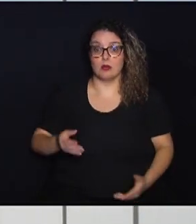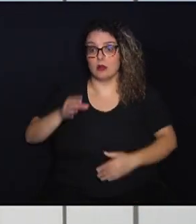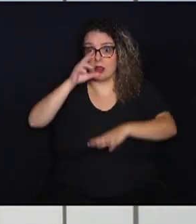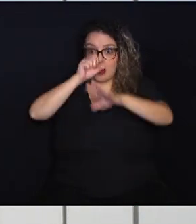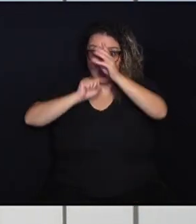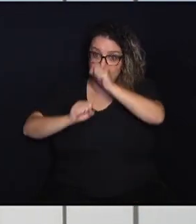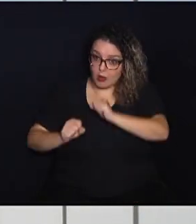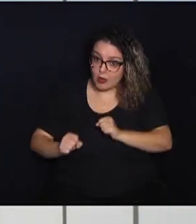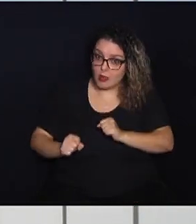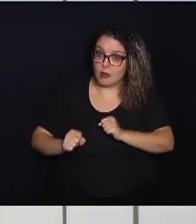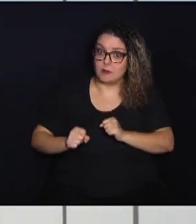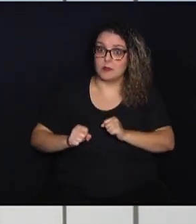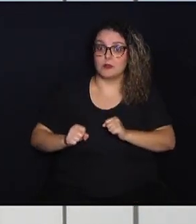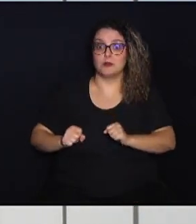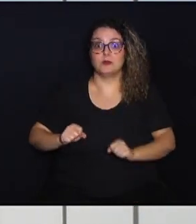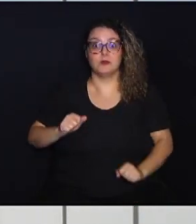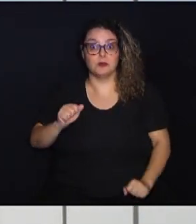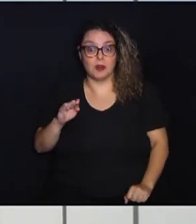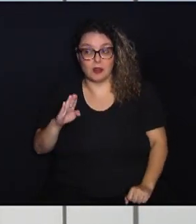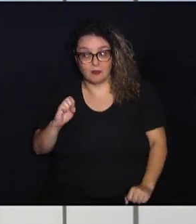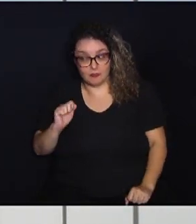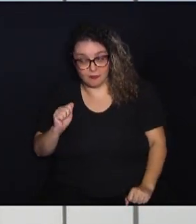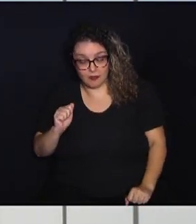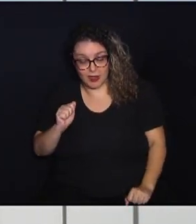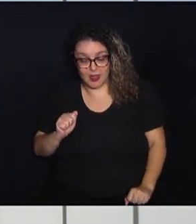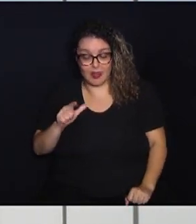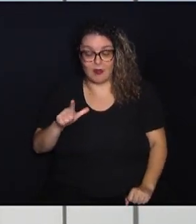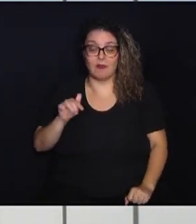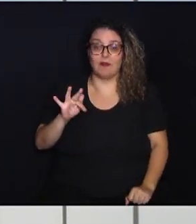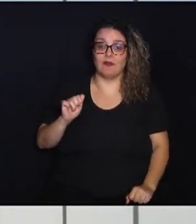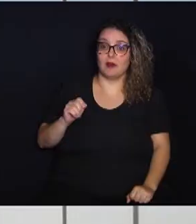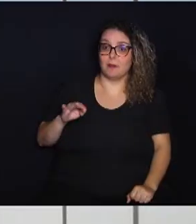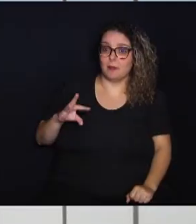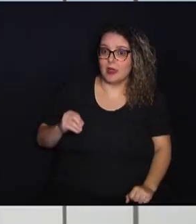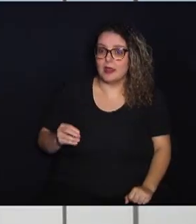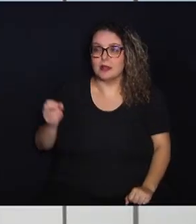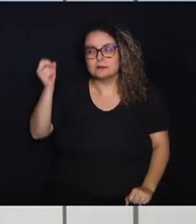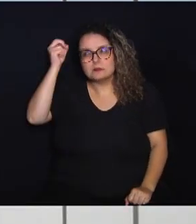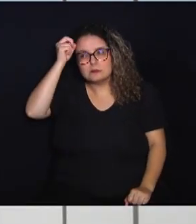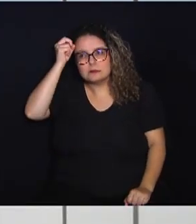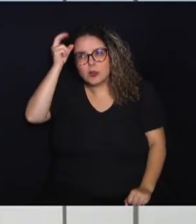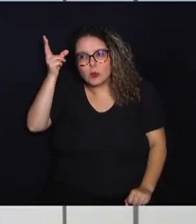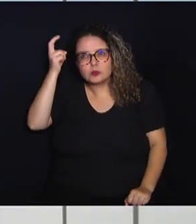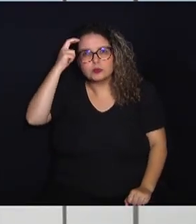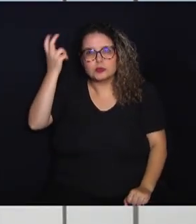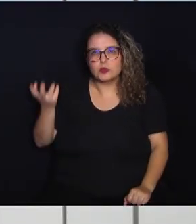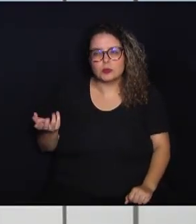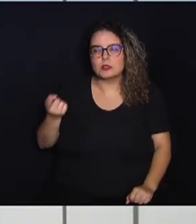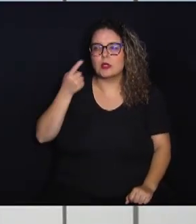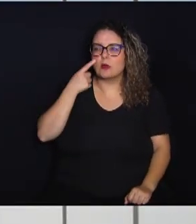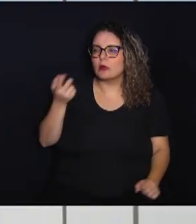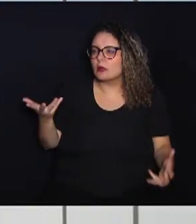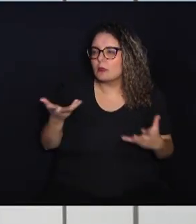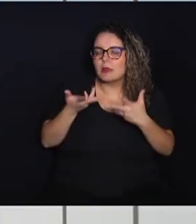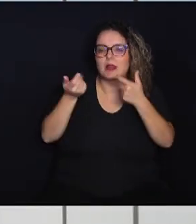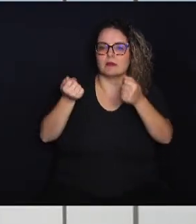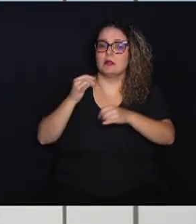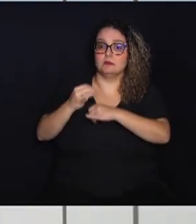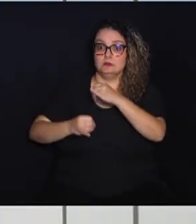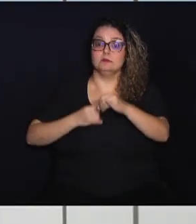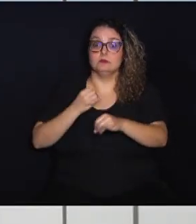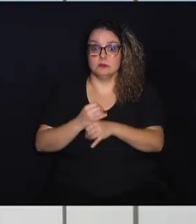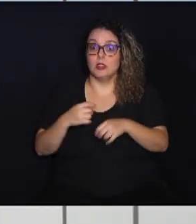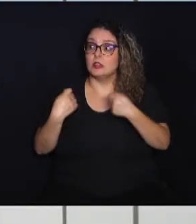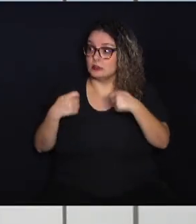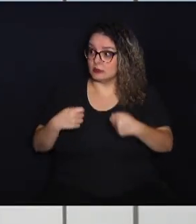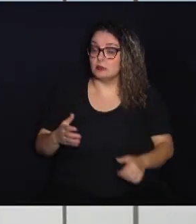pouquinho daquele alfabeto, ver a cultura. Então, olha que riqueza que pode ser a internet. Então, a gente